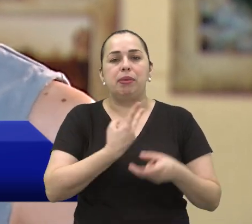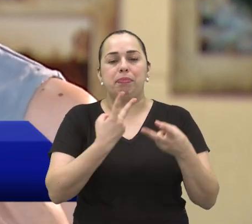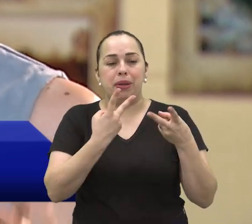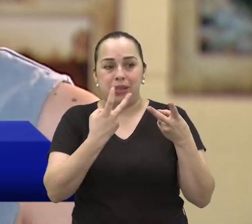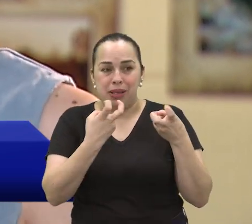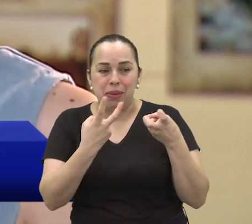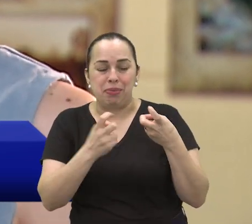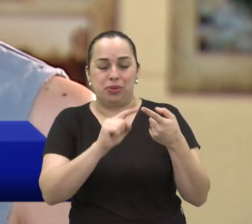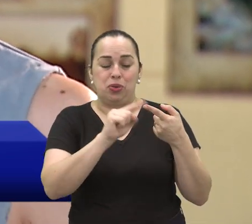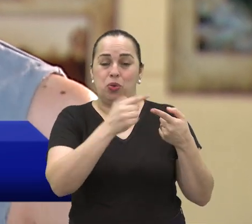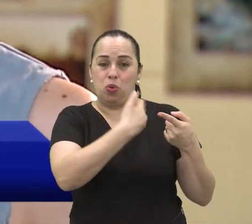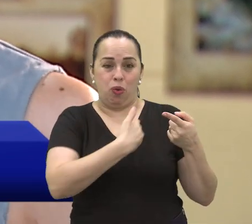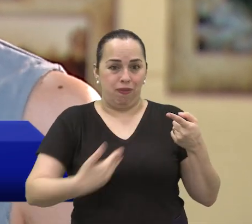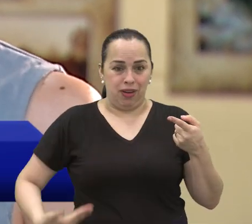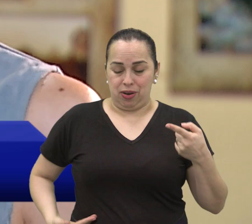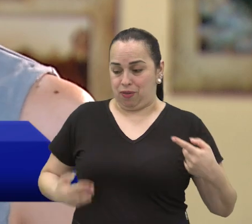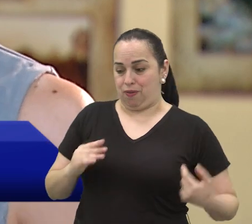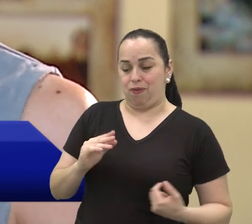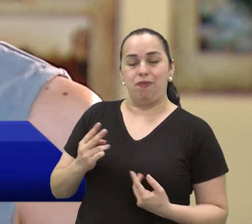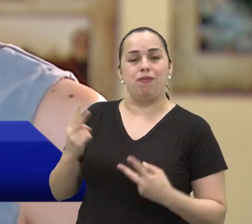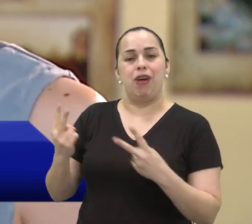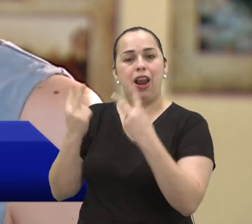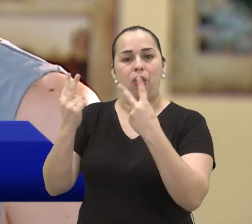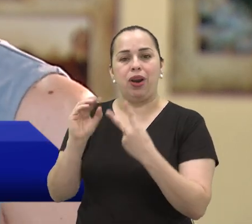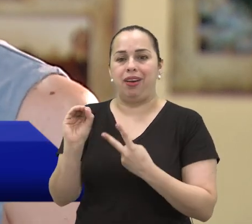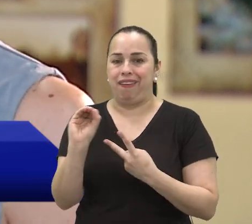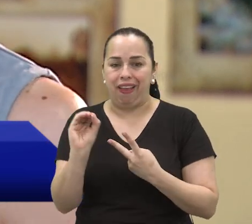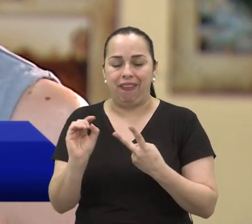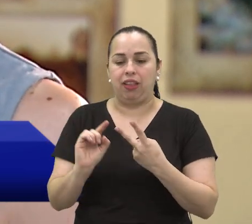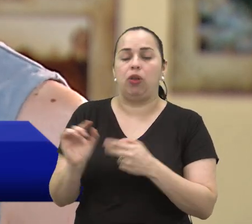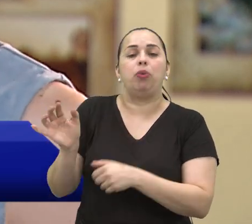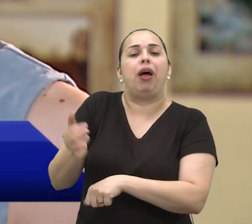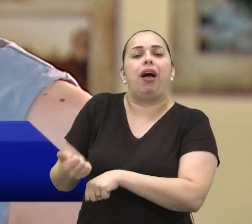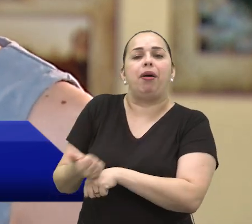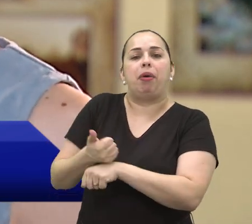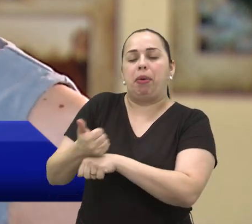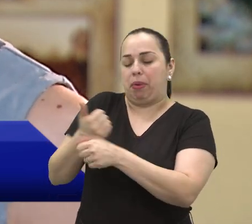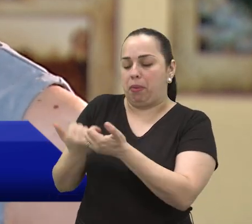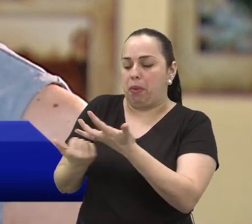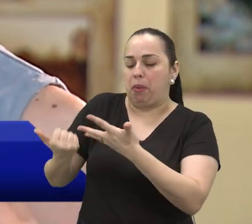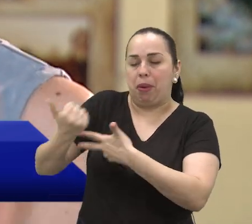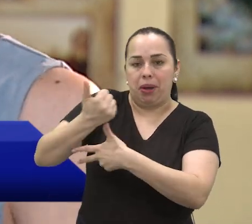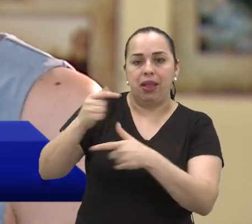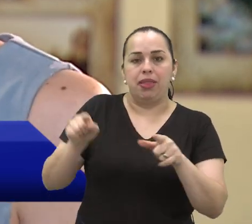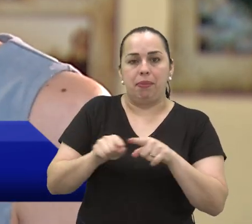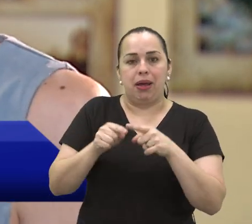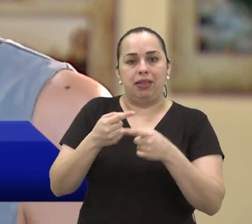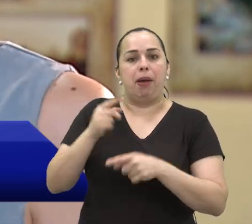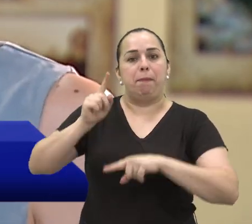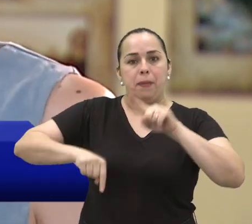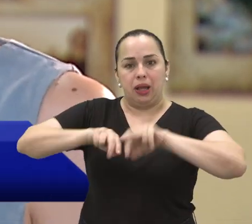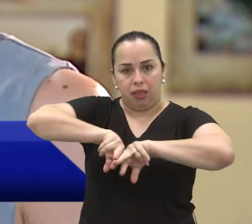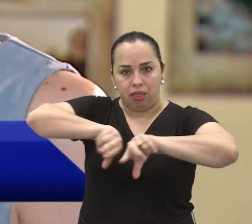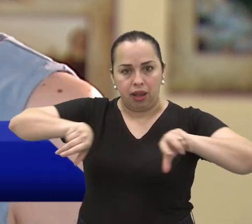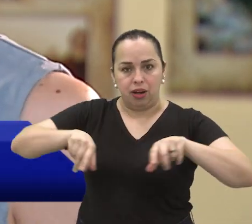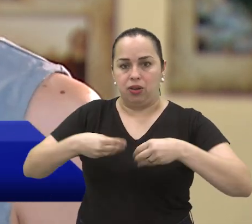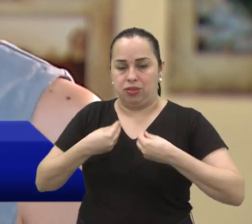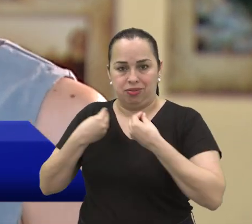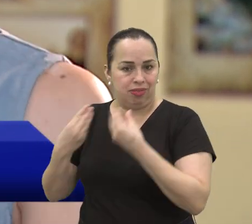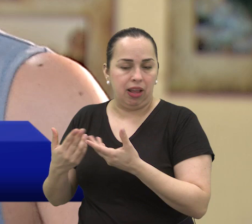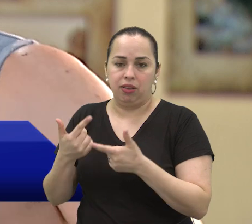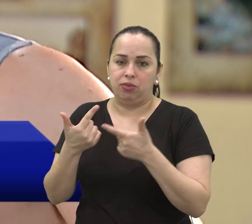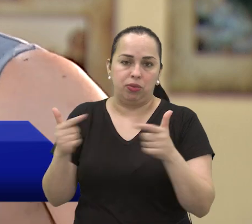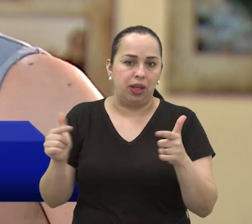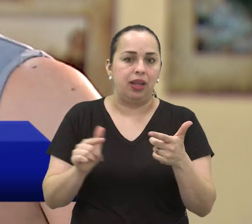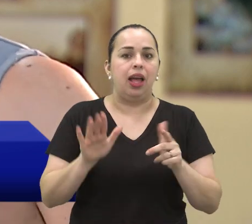percebe que tanto o Estado ele não está valorizando, seja em termos de plano de carreira, seja dando os recursos adequados, né? Porque às